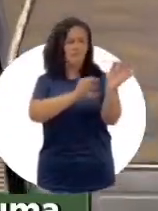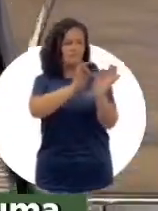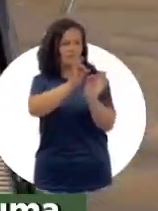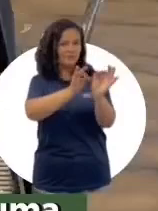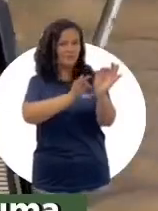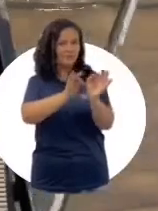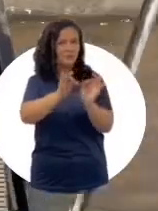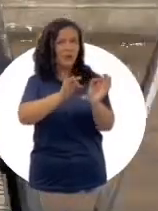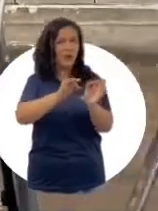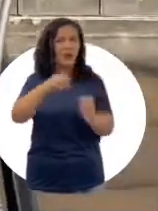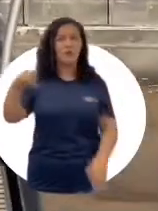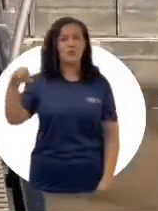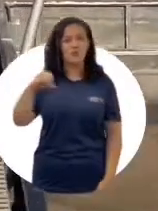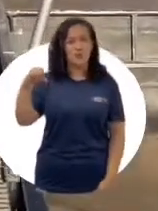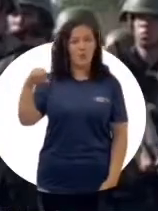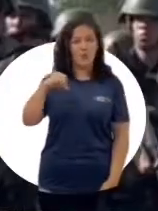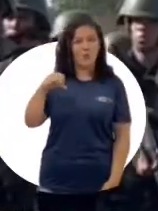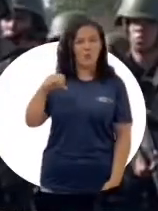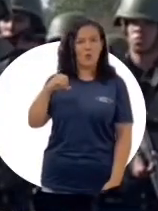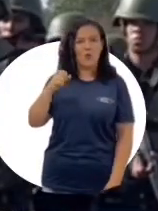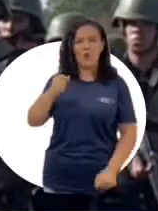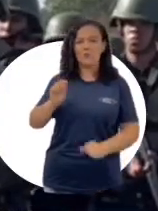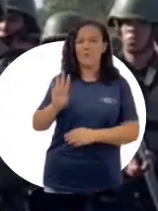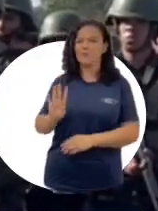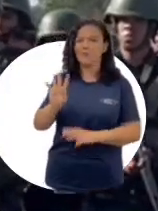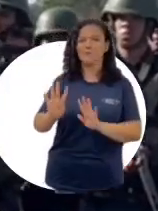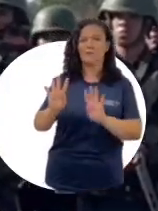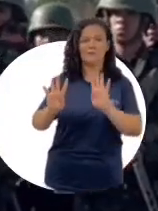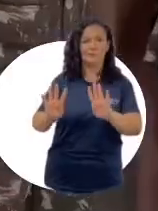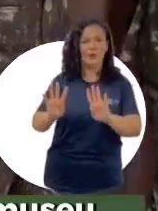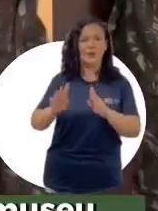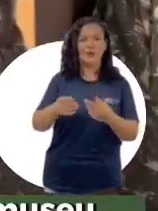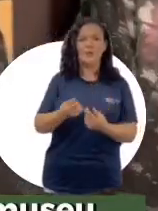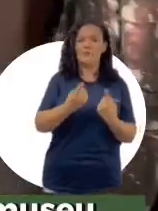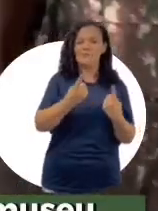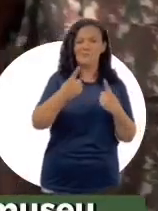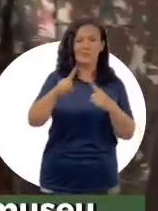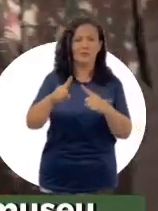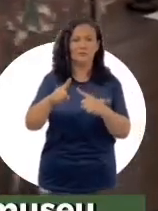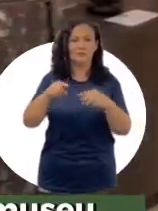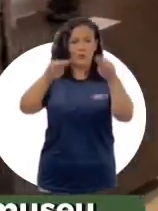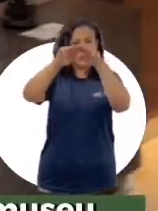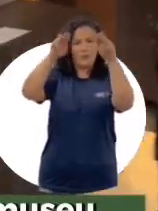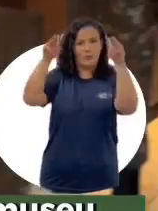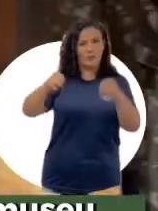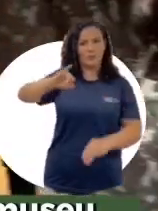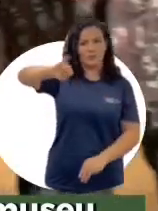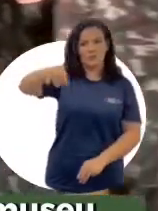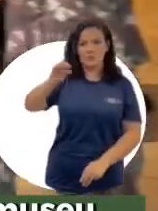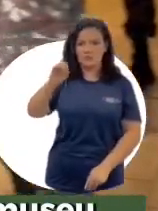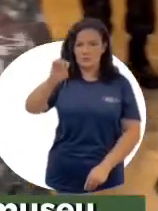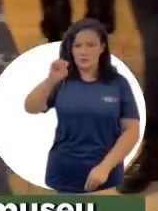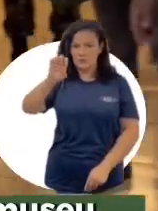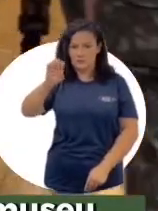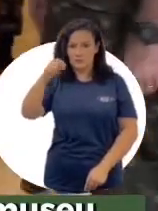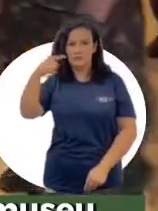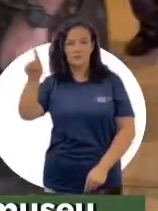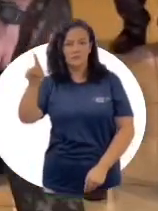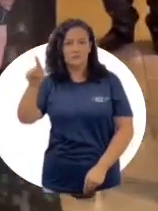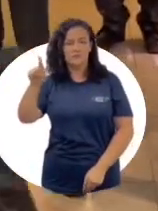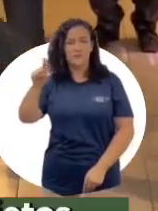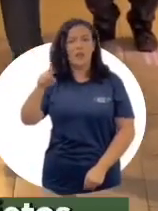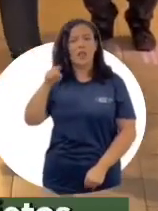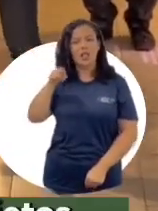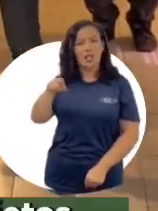de operações do 9º Batalhão de Engenharia de Combate. Conheceram o Museu Marechal José Machado